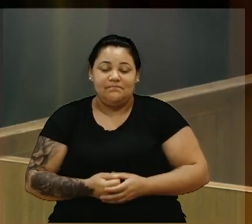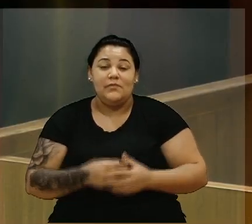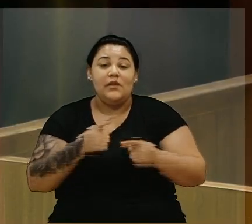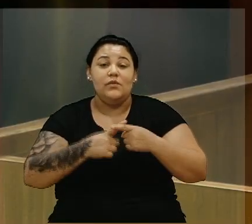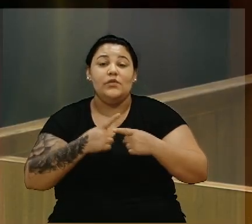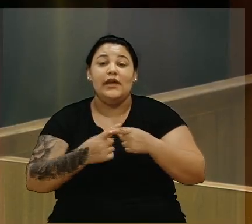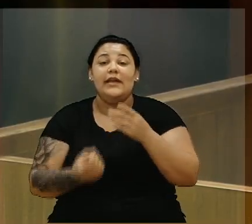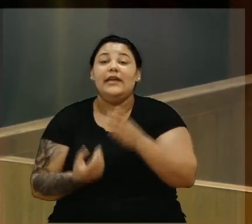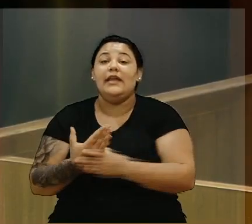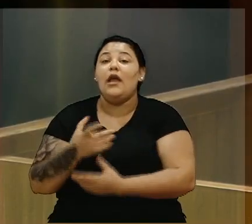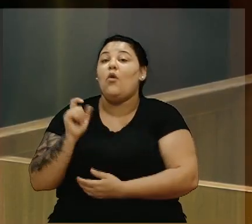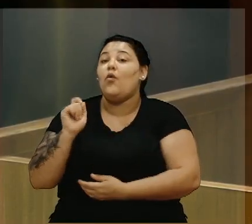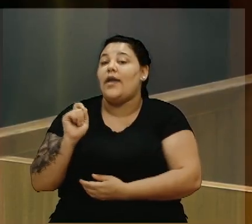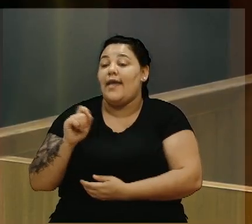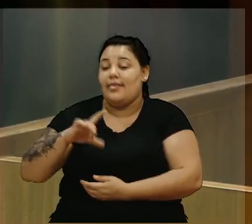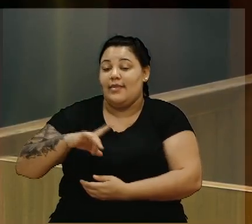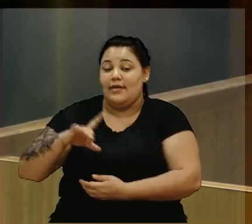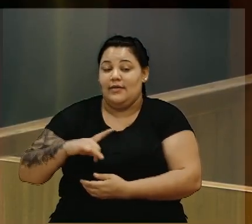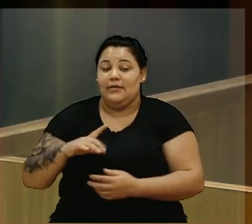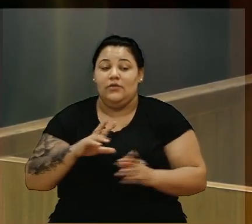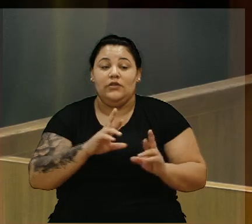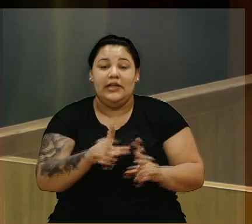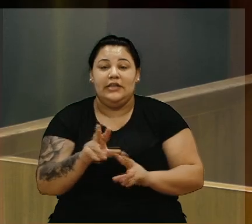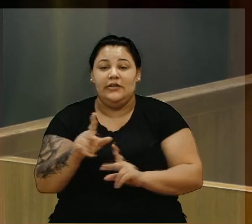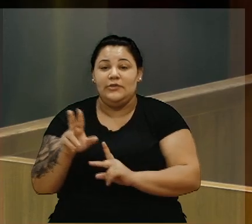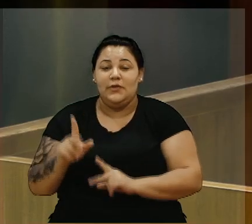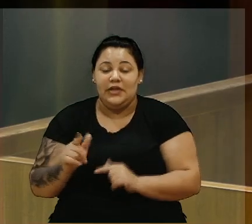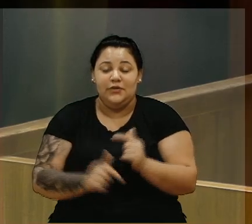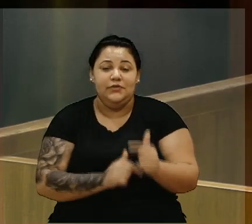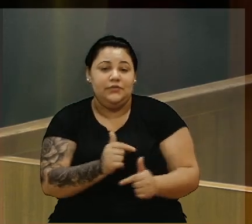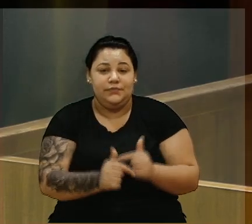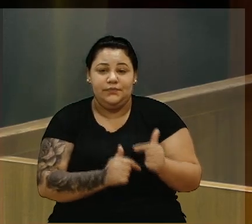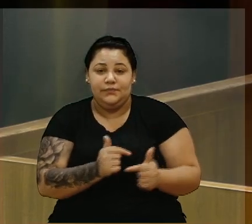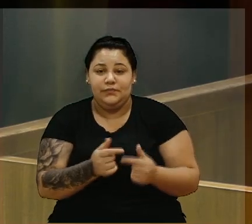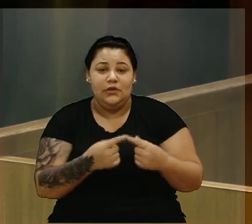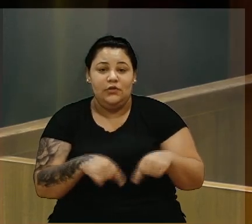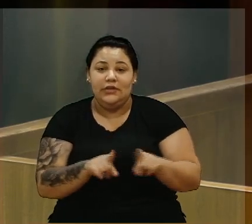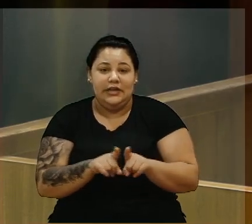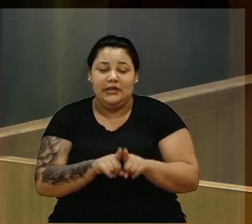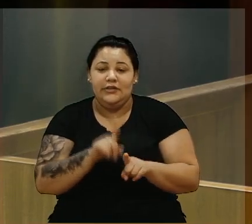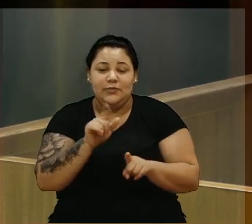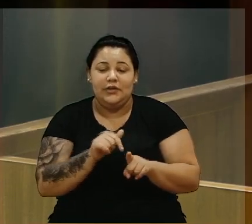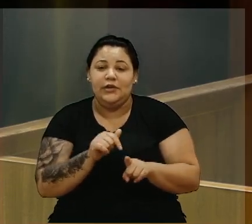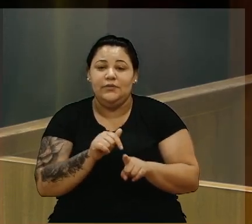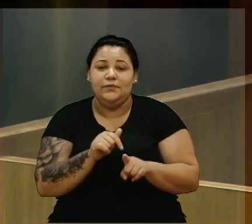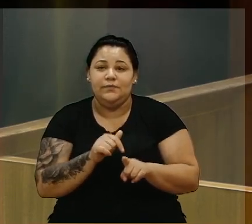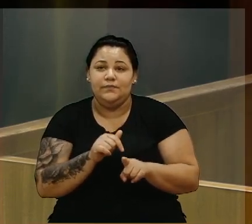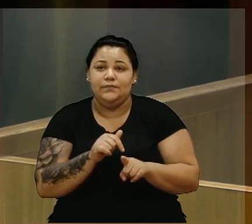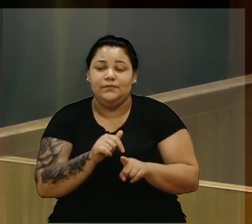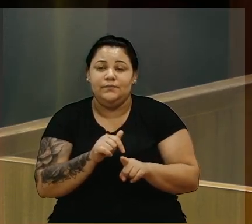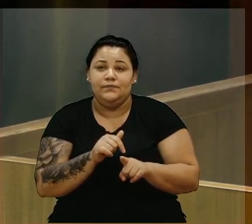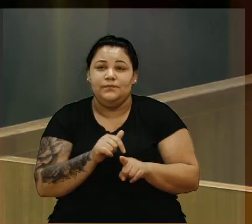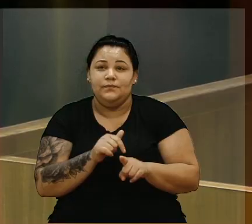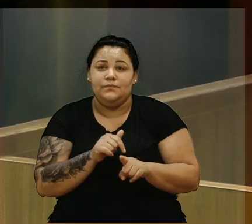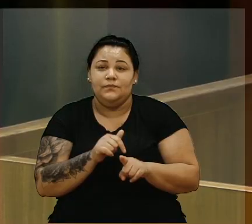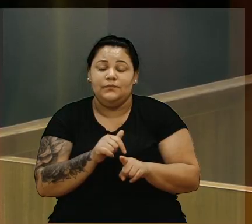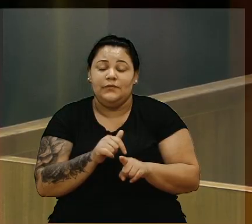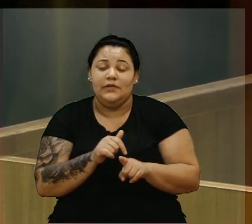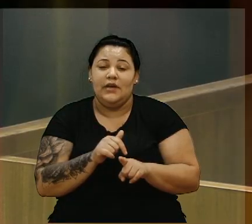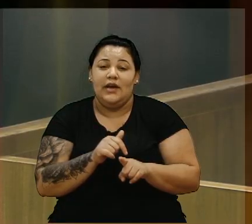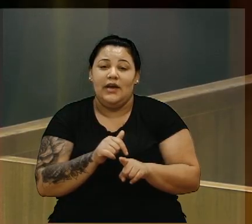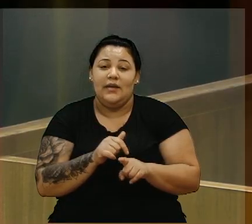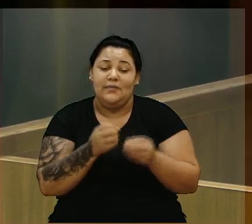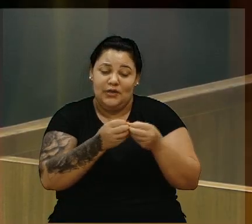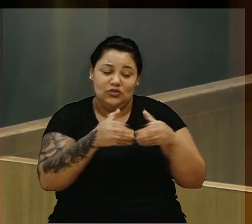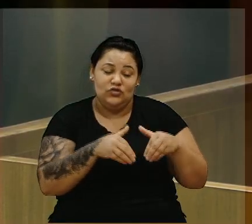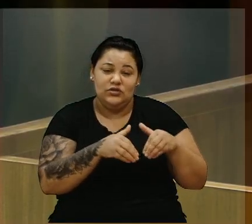gera essa diferenciação entre os trabalhadores também e, como eu disse, acaba gerando indiretamente um ônus ao município,